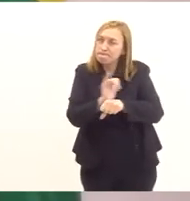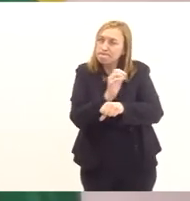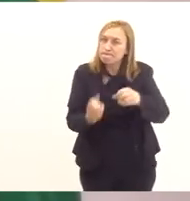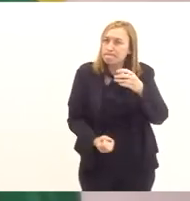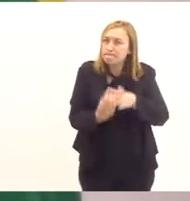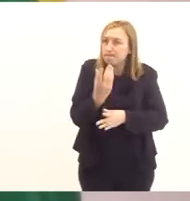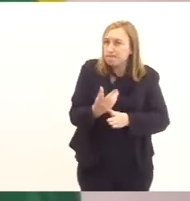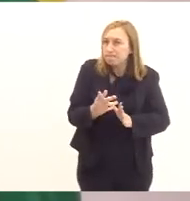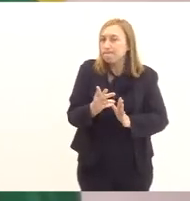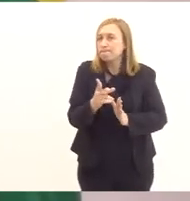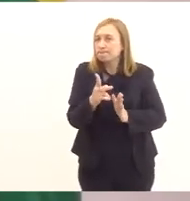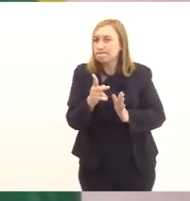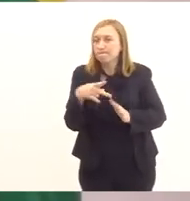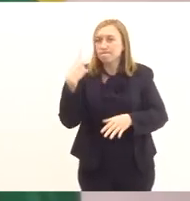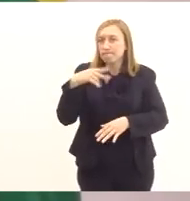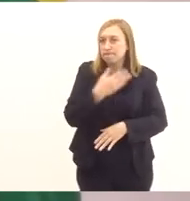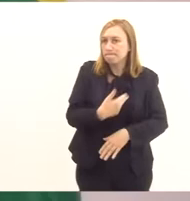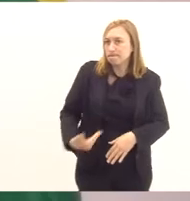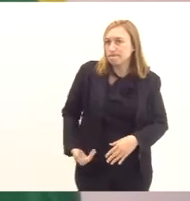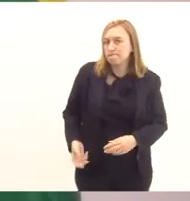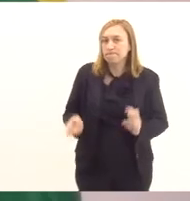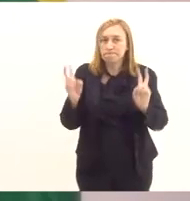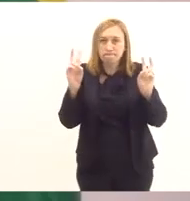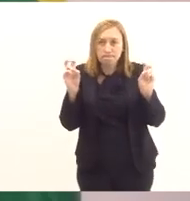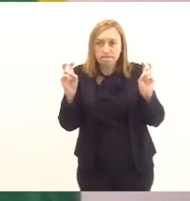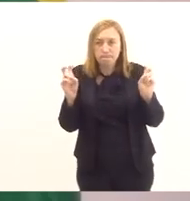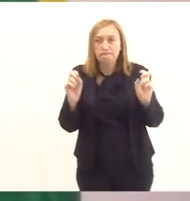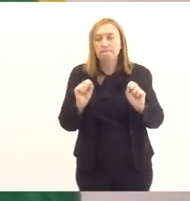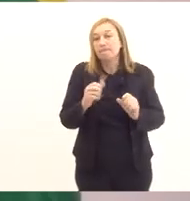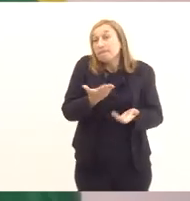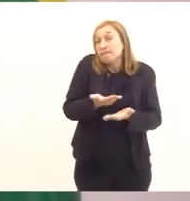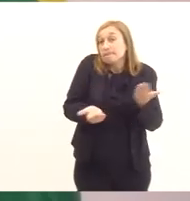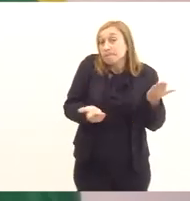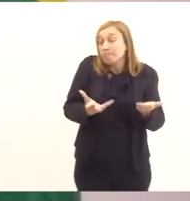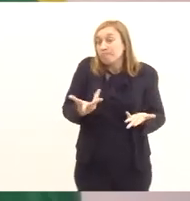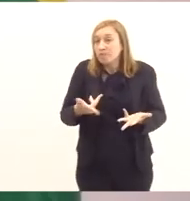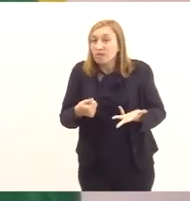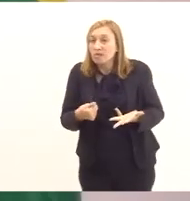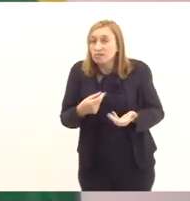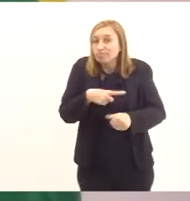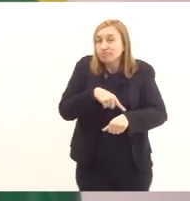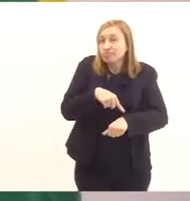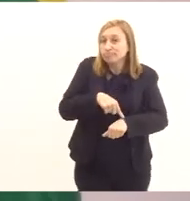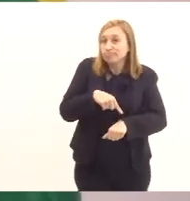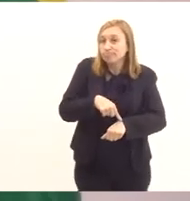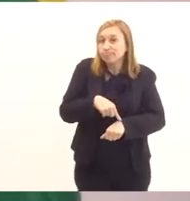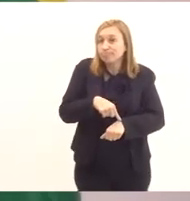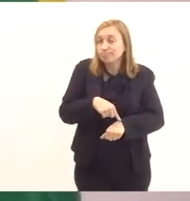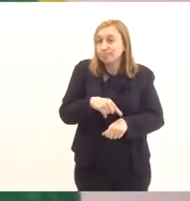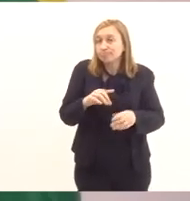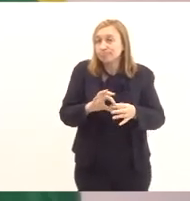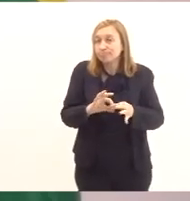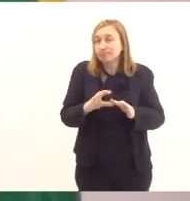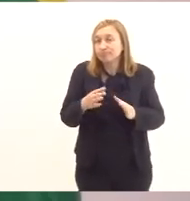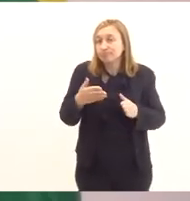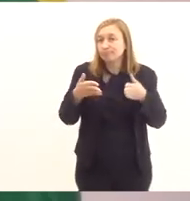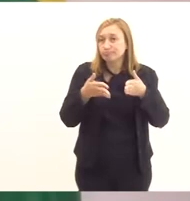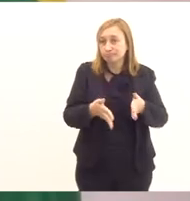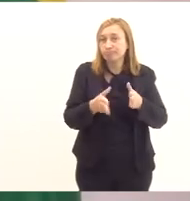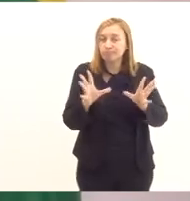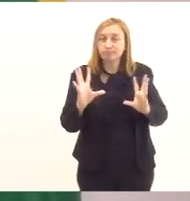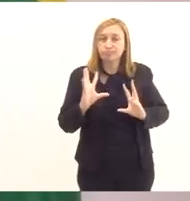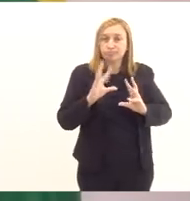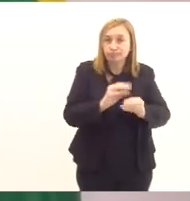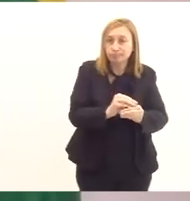uma política pública nessa nessa Seara eu acho que a gente perde qualidade a partir do momento que me deixa muito específico e